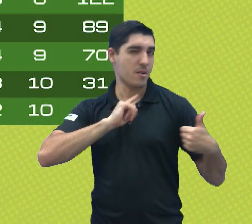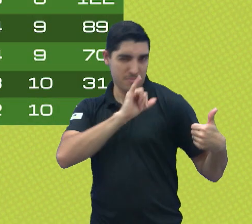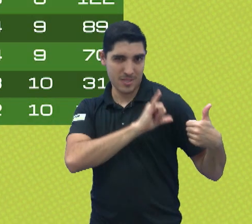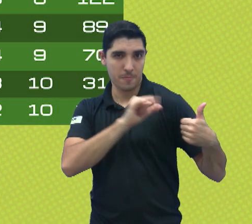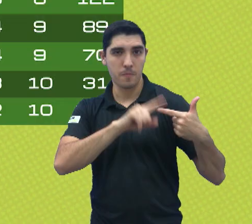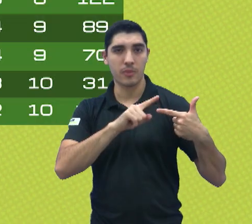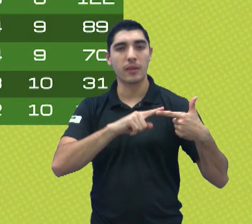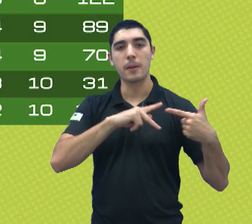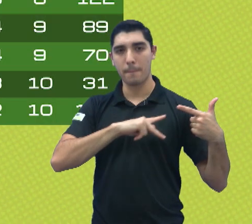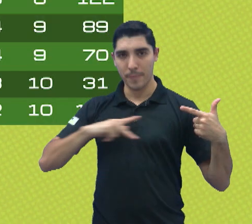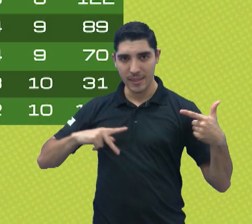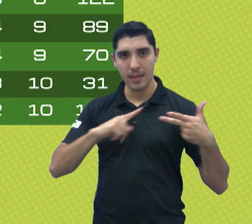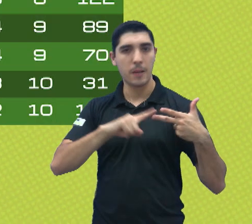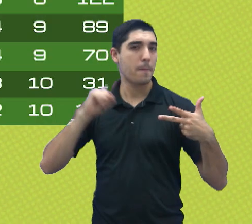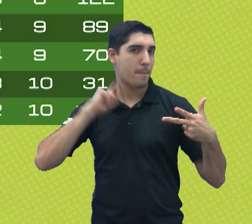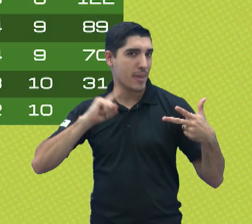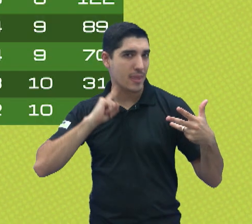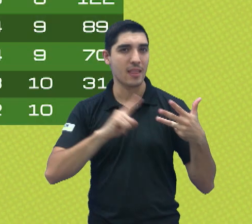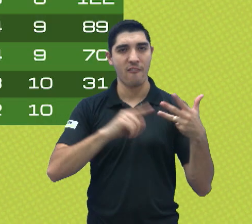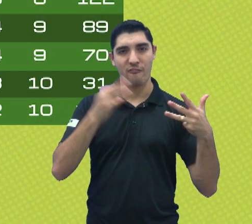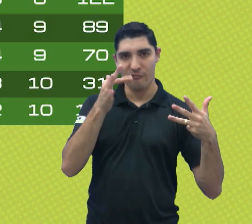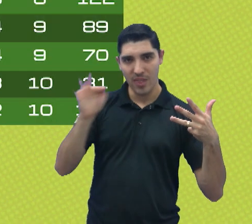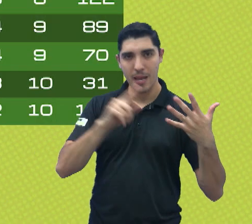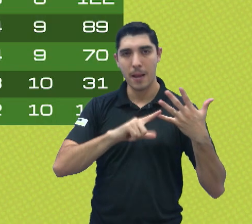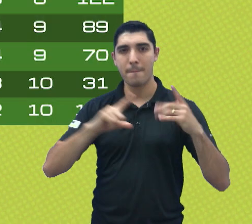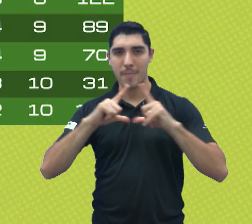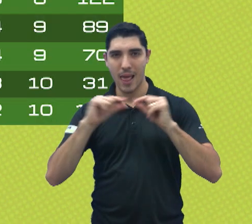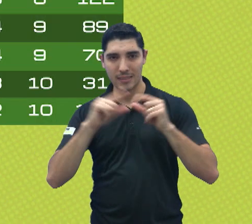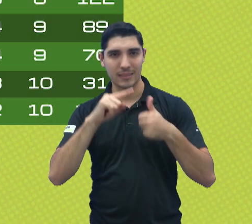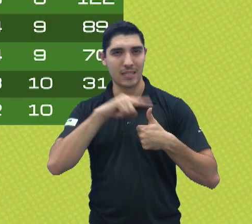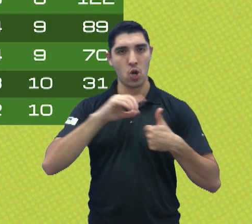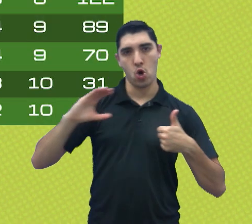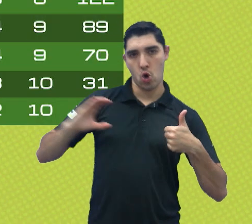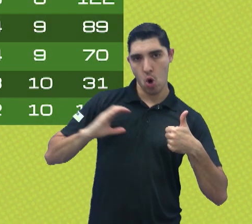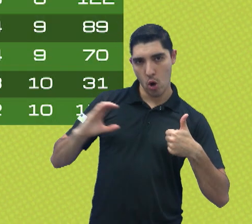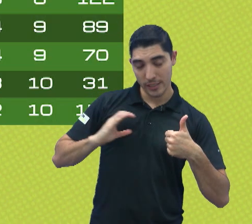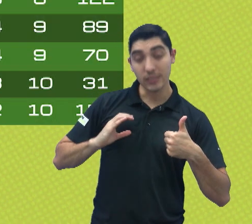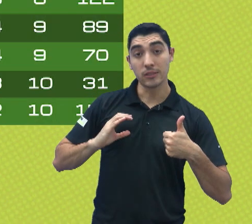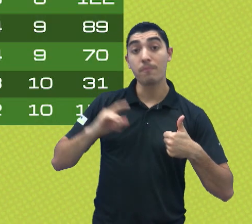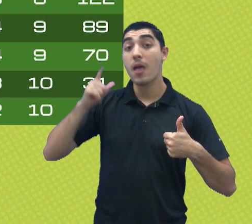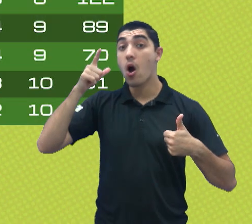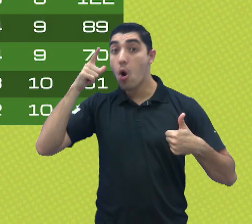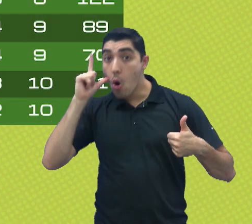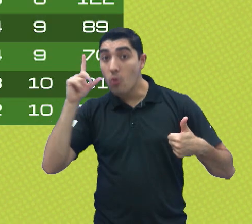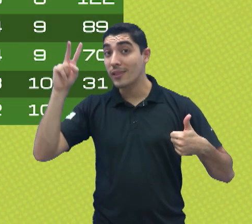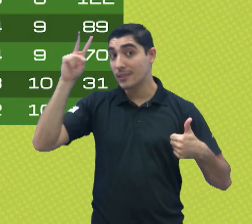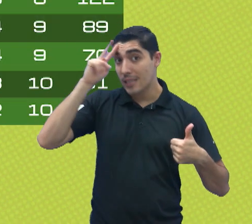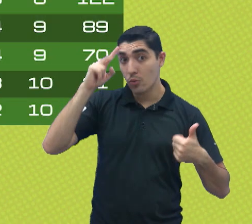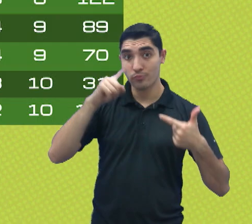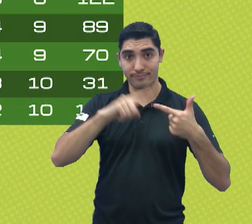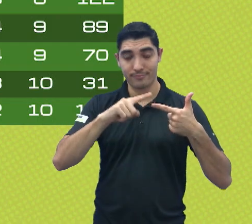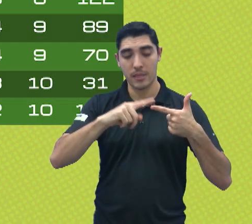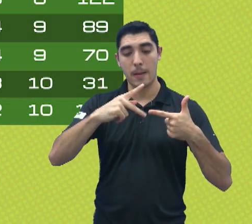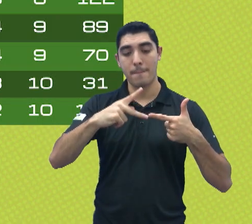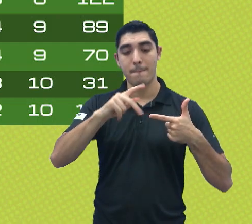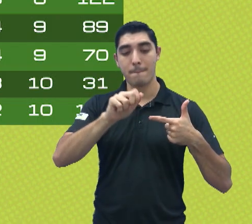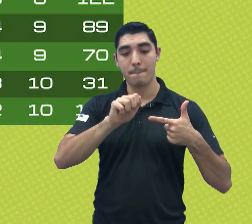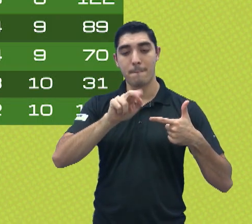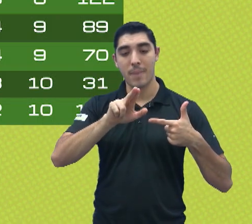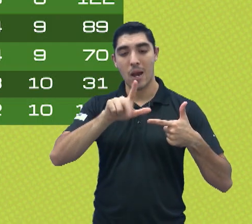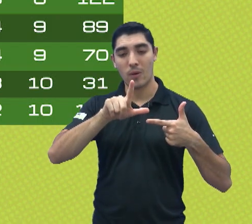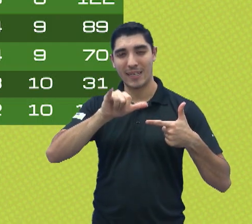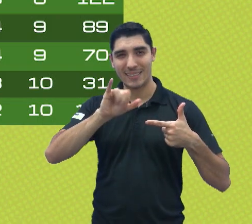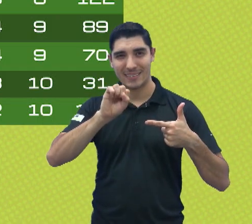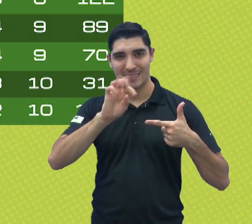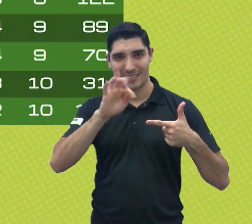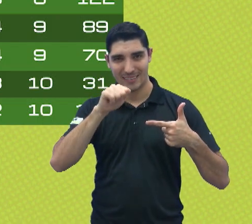Minas, Franca, Brasília, Corinthians. Com os jogos de ontem e também da segunda-feira, Paulistano assumiu a 7ª posição, que era do São José. O São